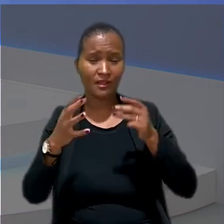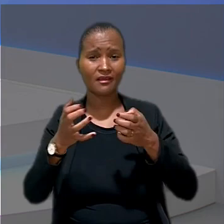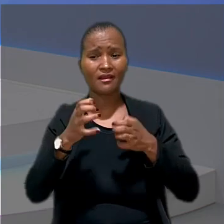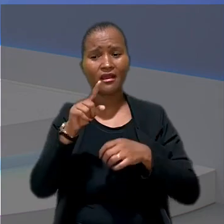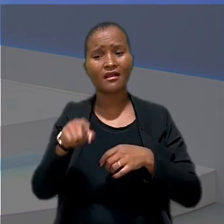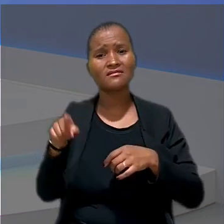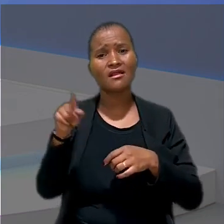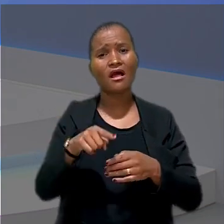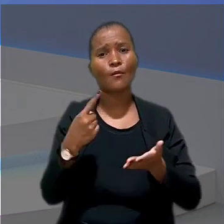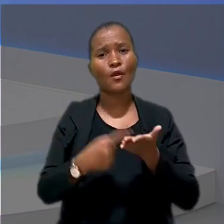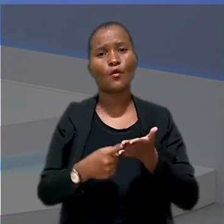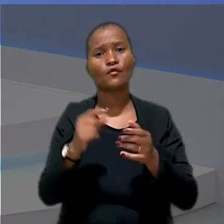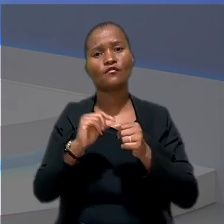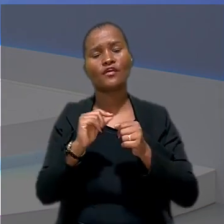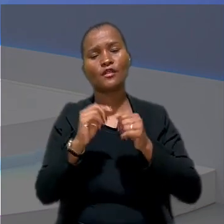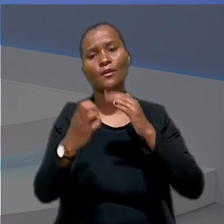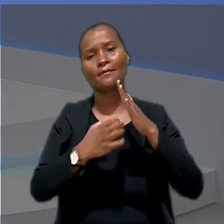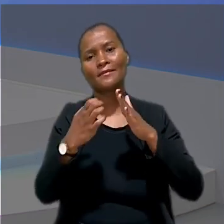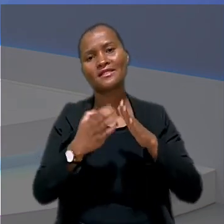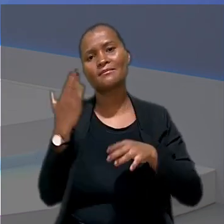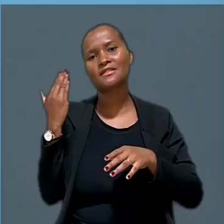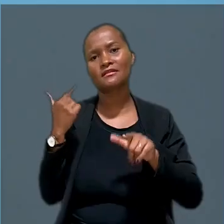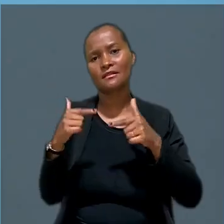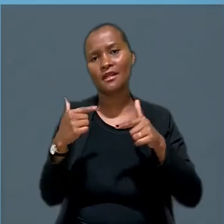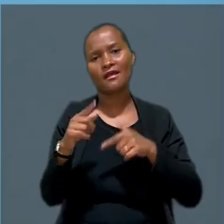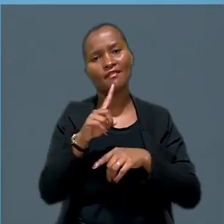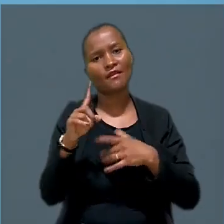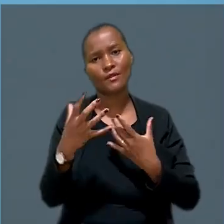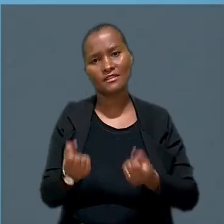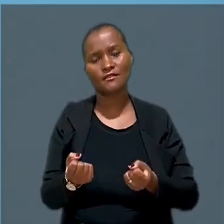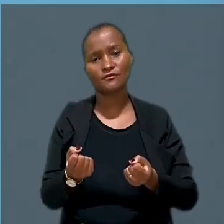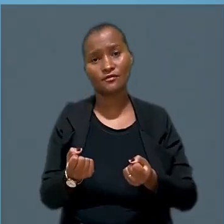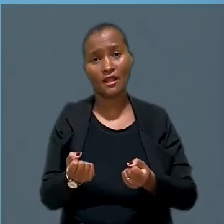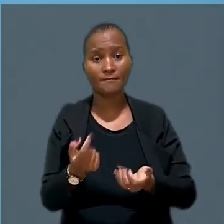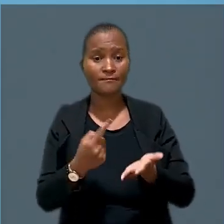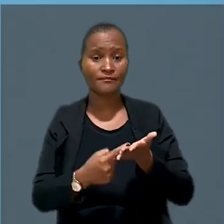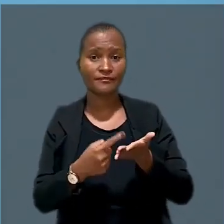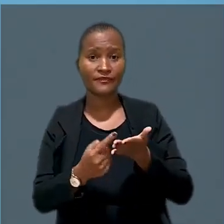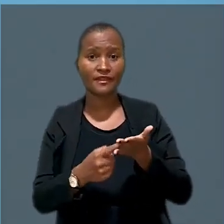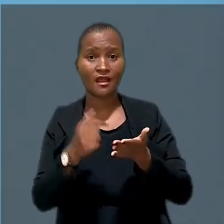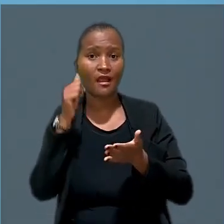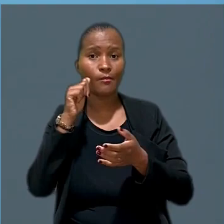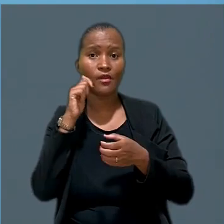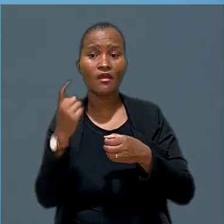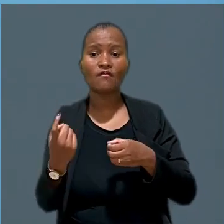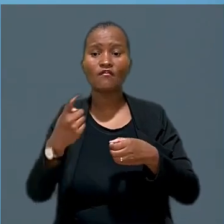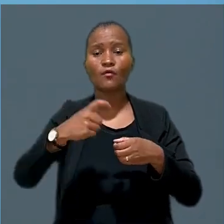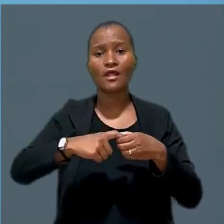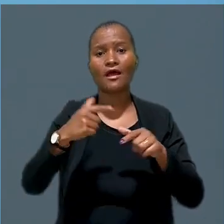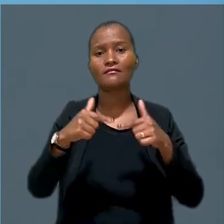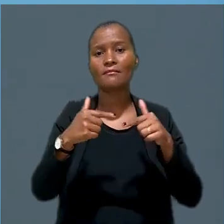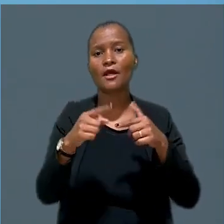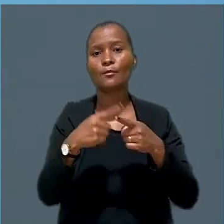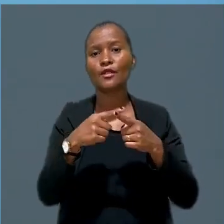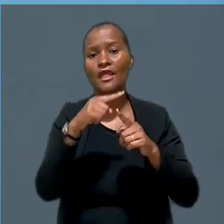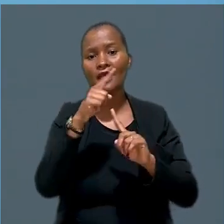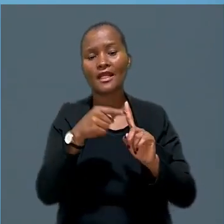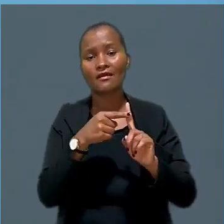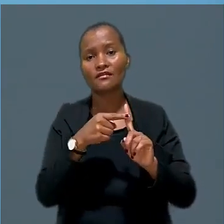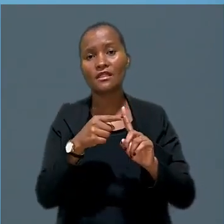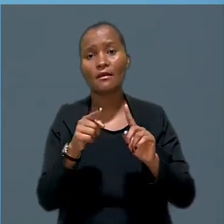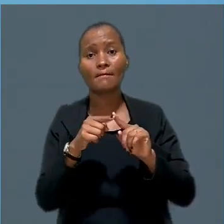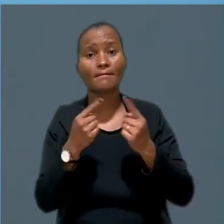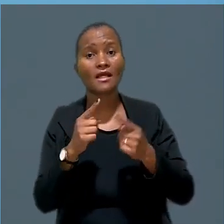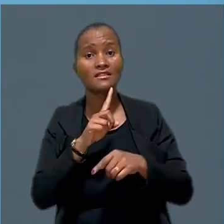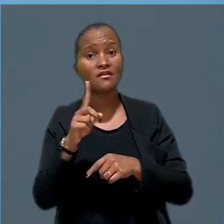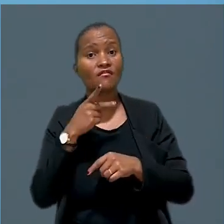acordo firmado com a empresa em que trabalhava foi negado. O acerto previa a reintegração da mulher por estar grávida, mas não